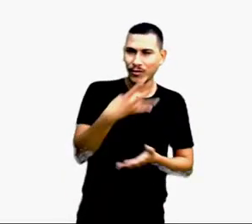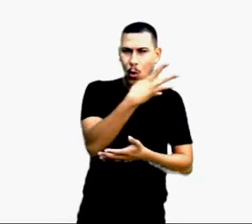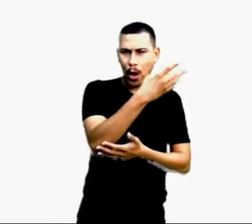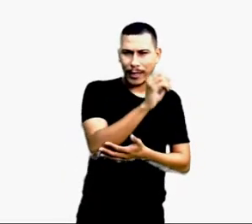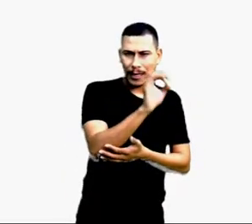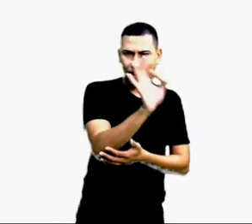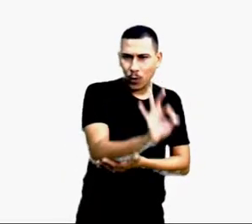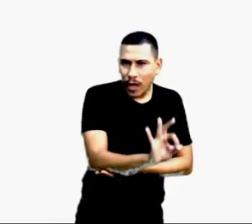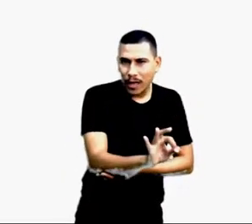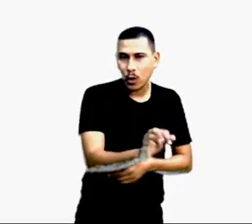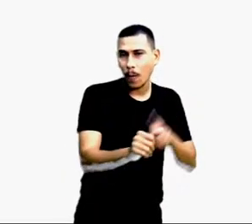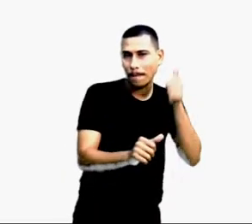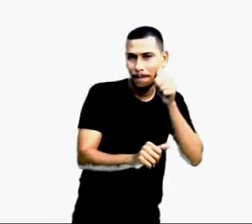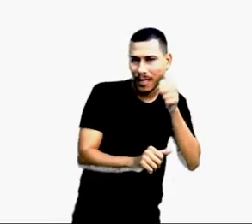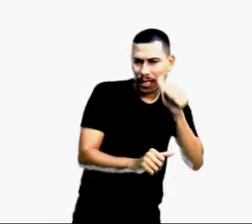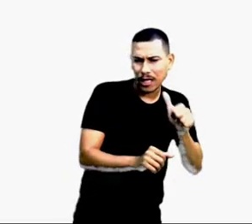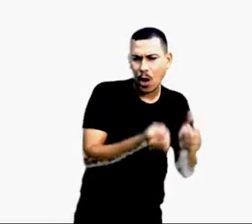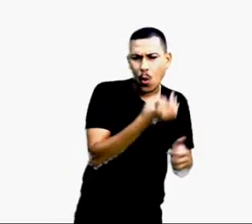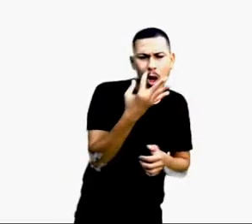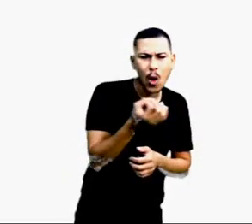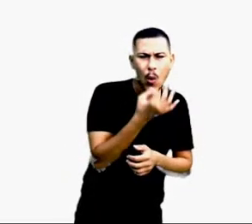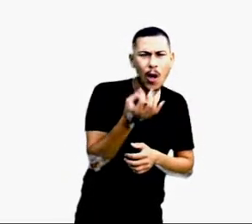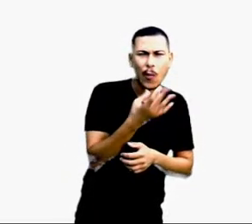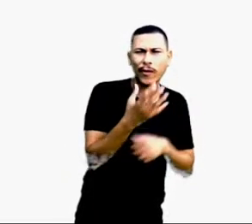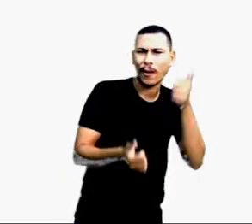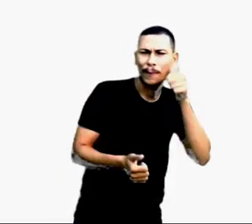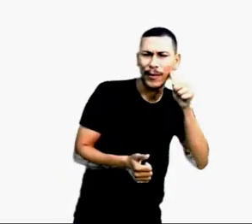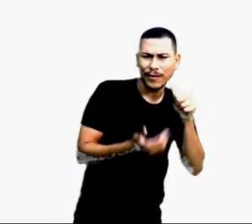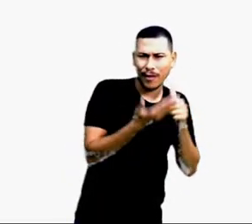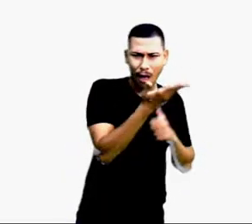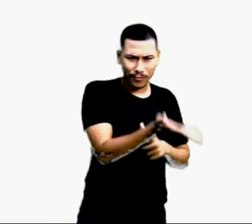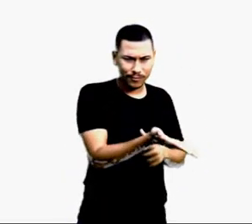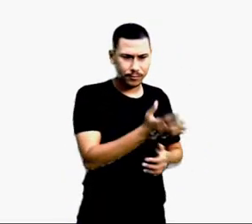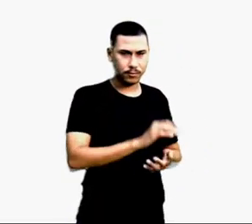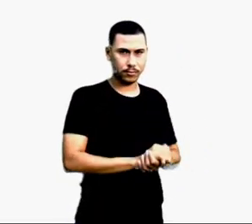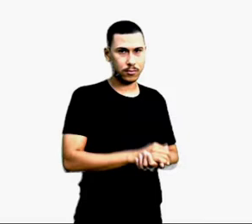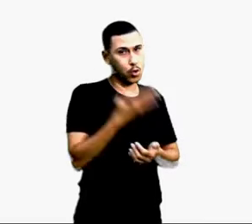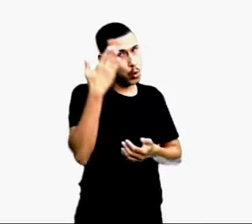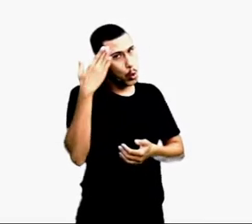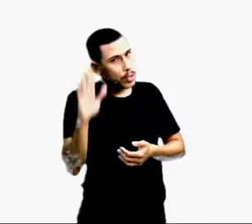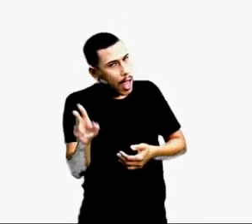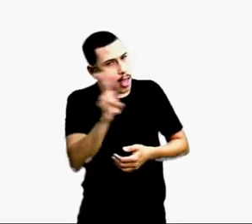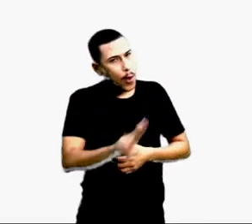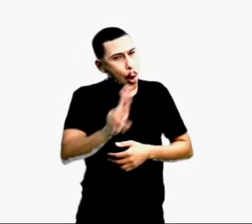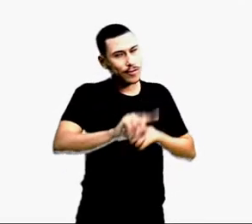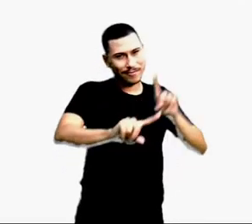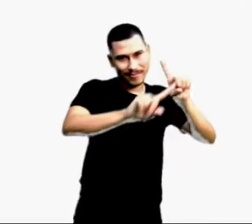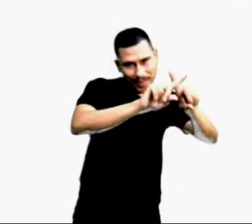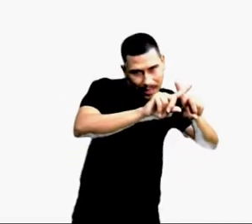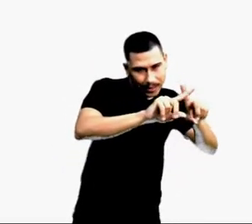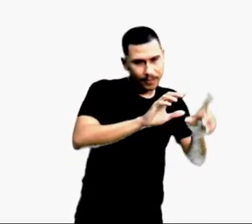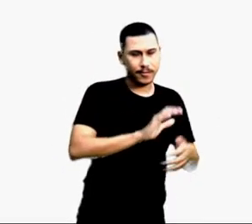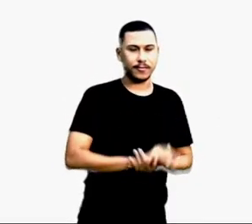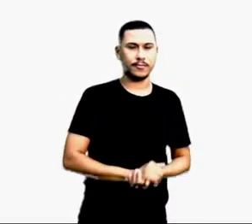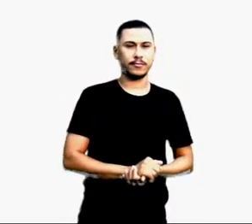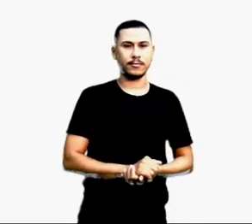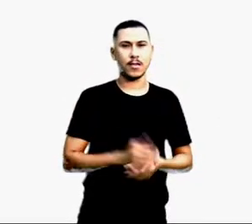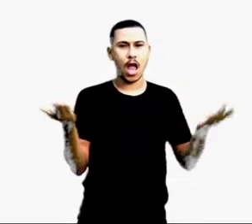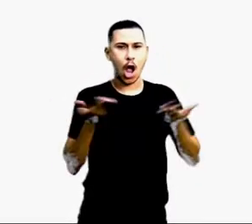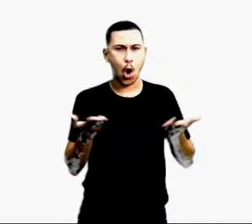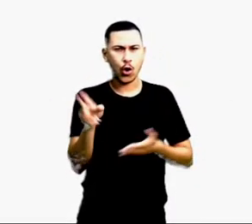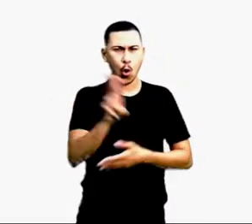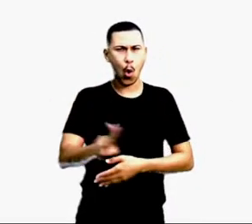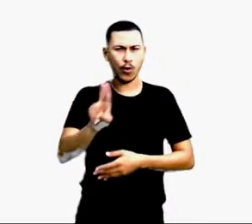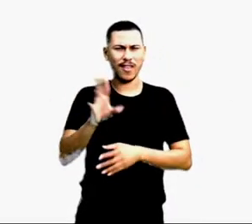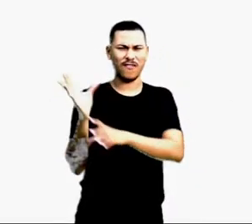40% são meninas. Quantas meninas serão? Não sei, então vou colocar x. Então, agora, a regra de